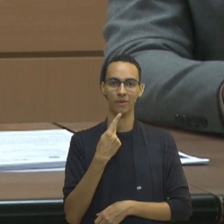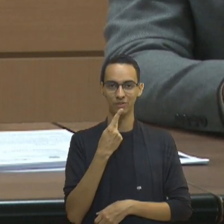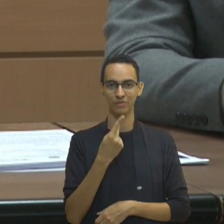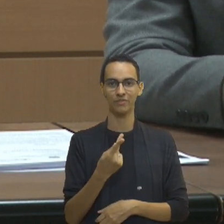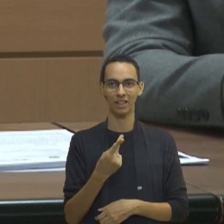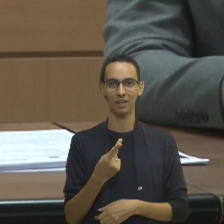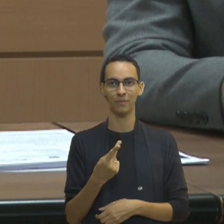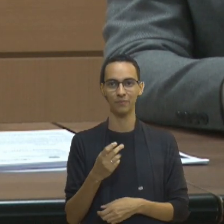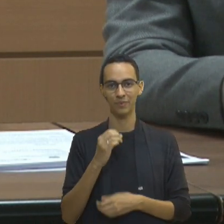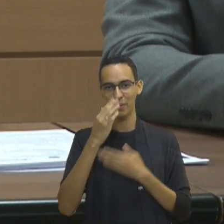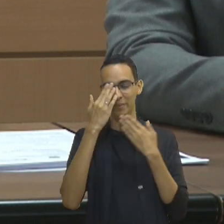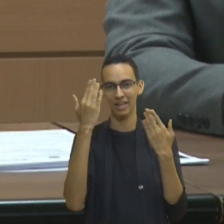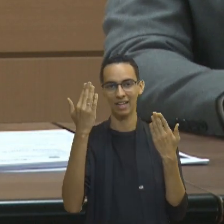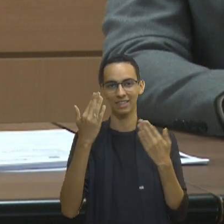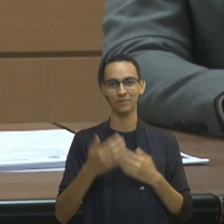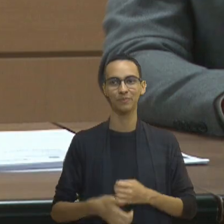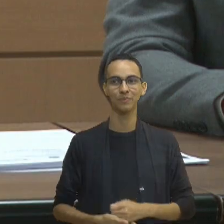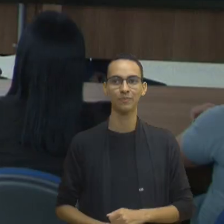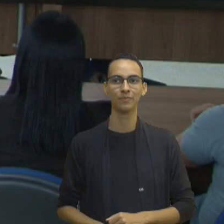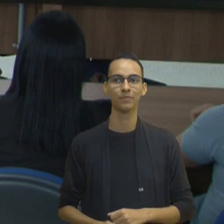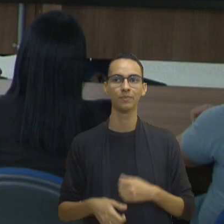explanados aqui. Obrigada.